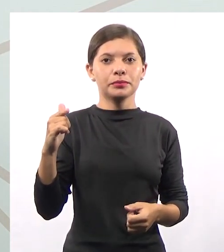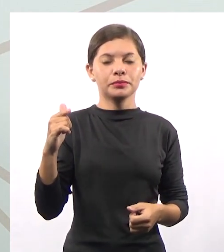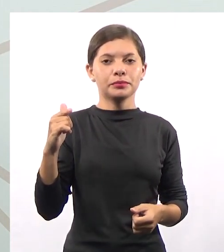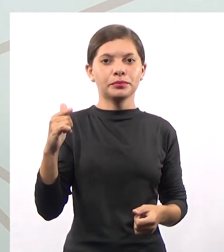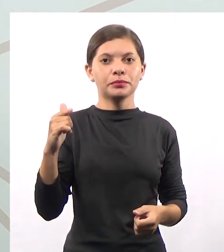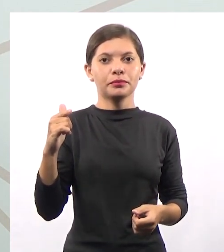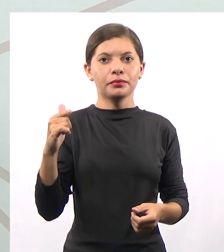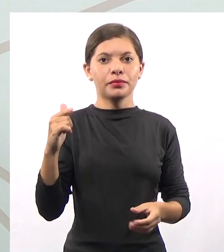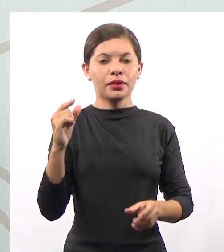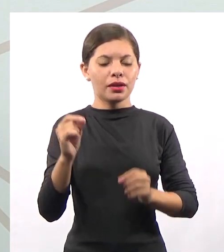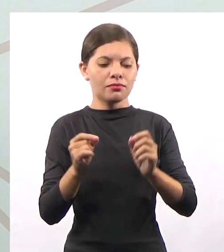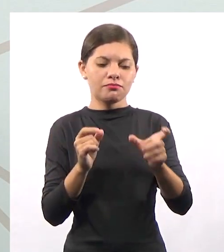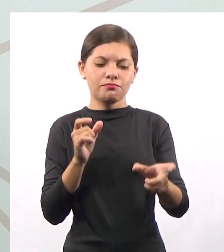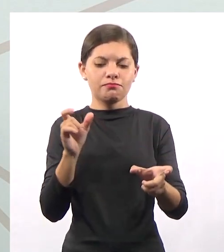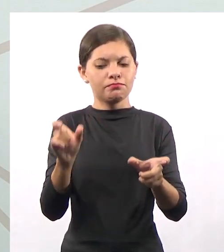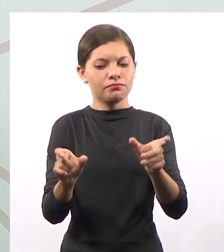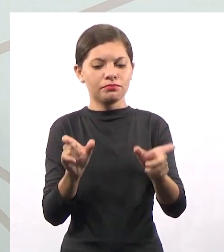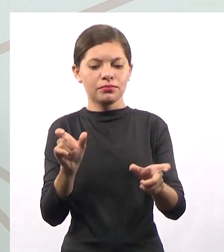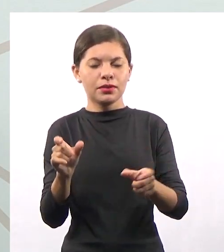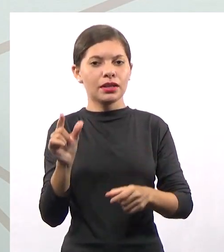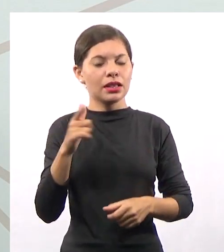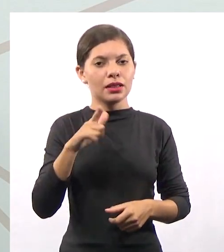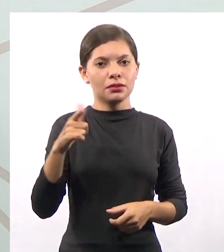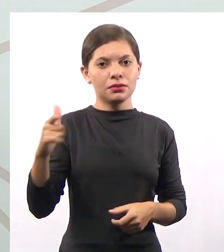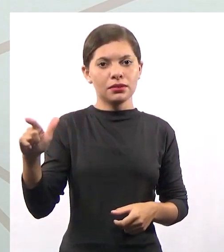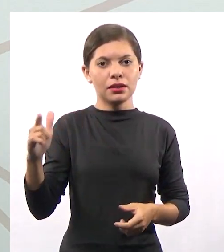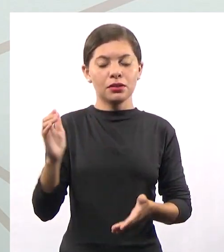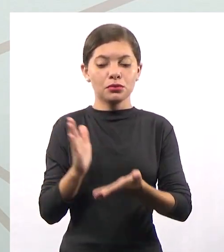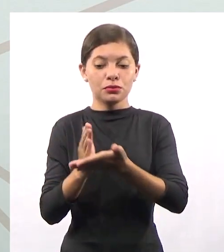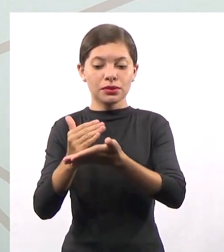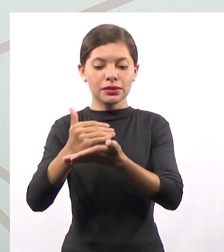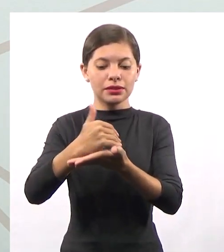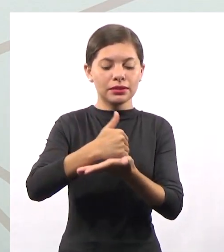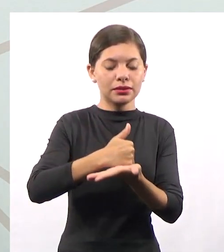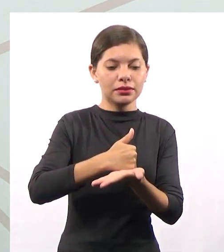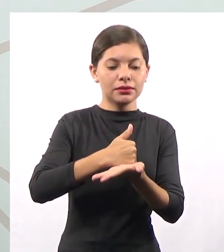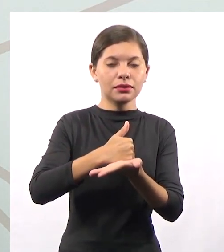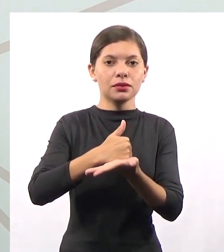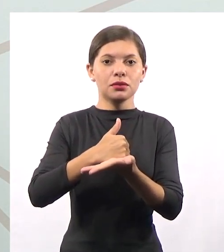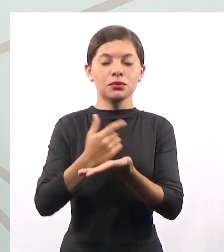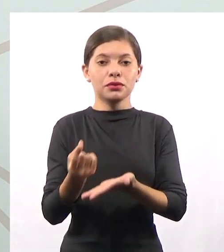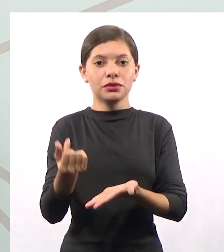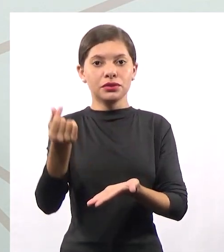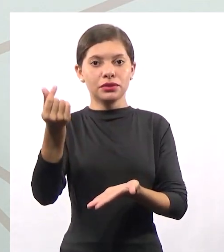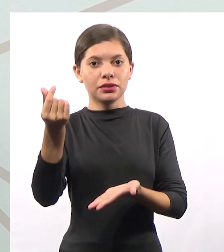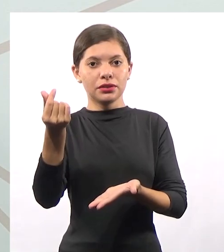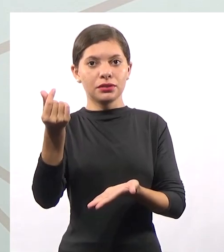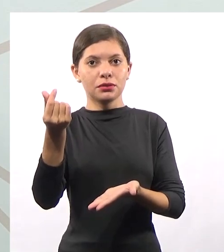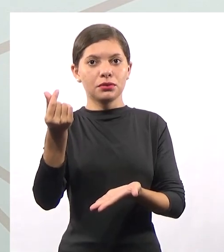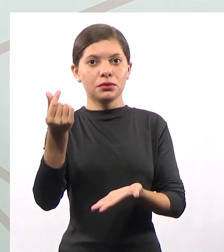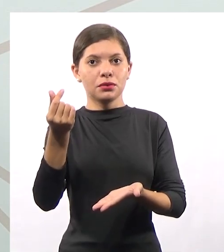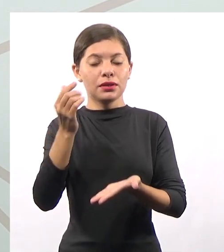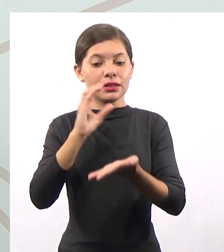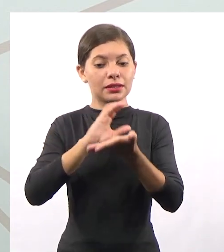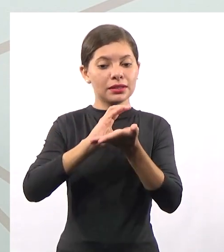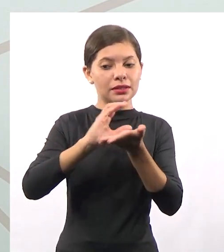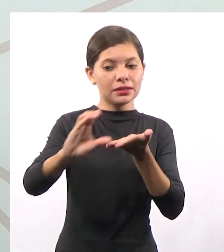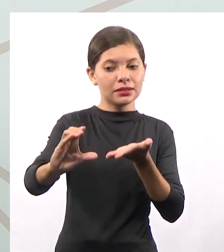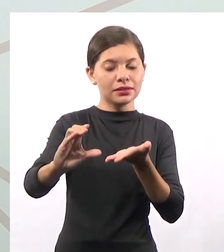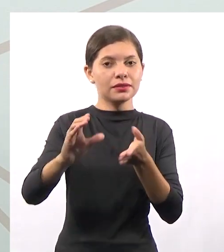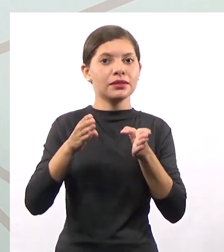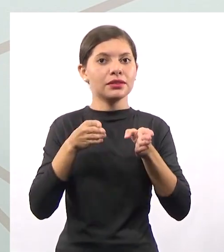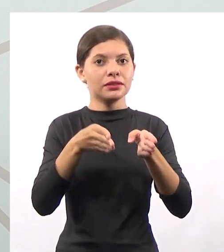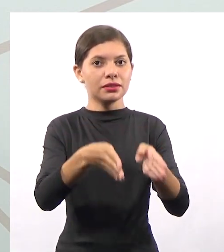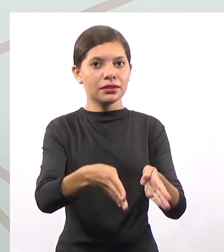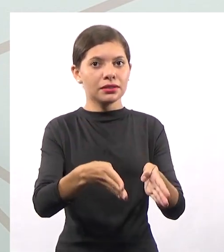há intermediários nesse processo. Os recursos arrecadados são transferidos para a União e da União eles são transferidos